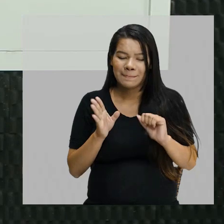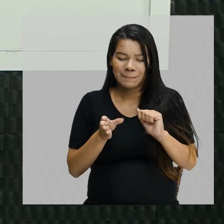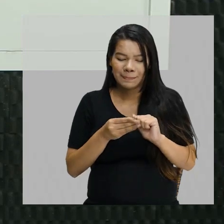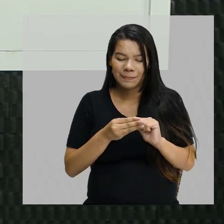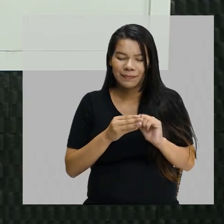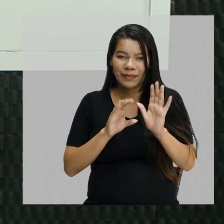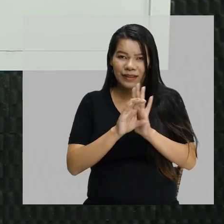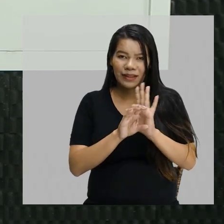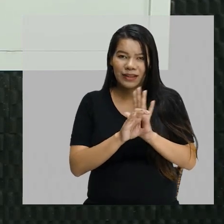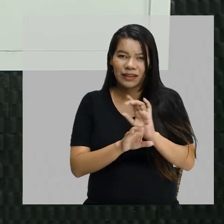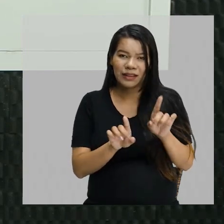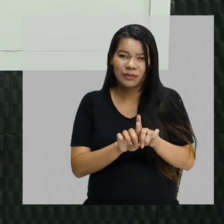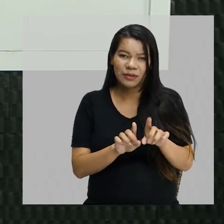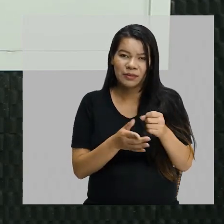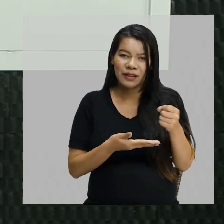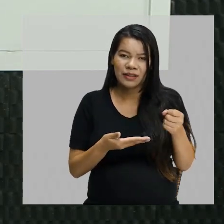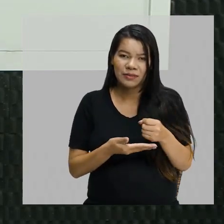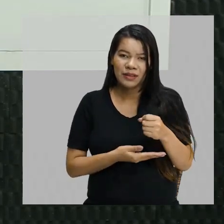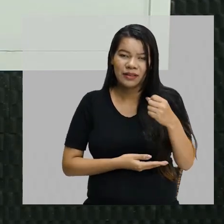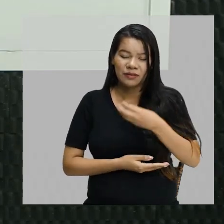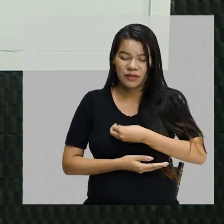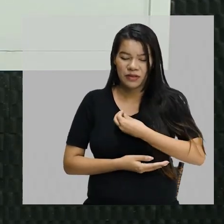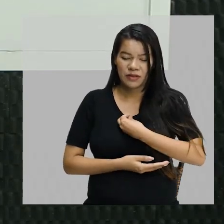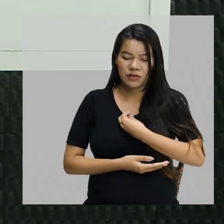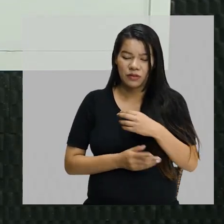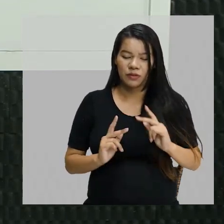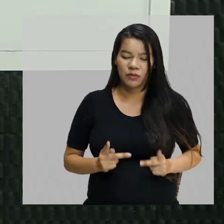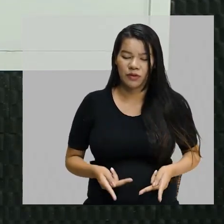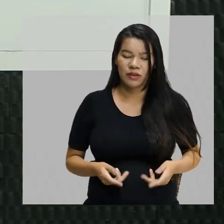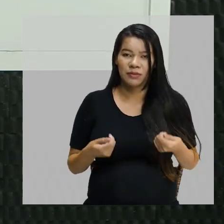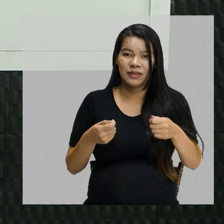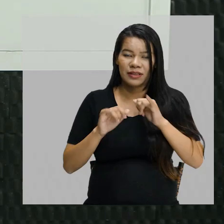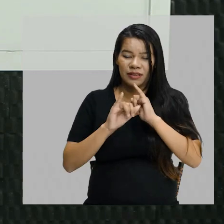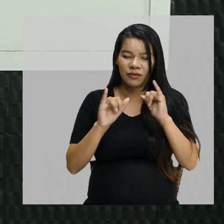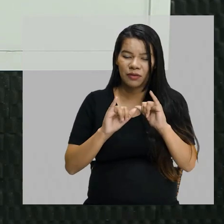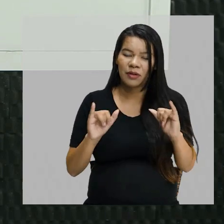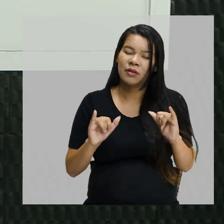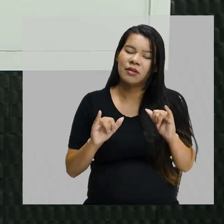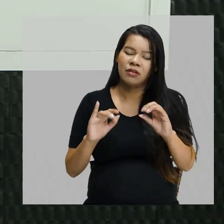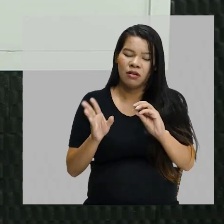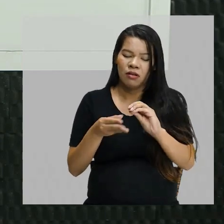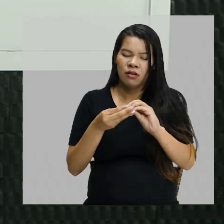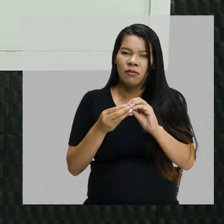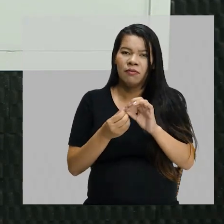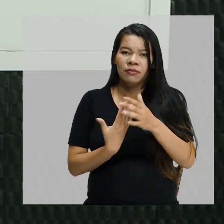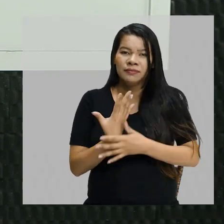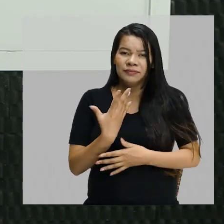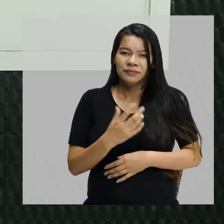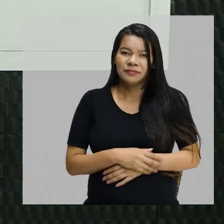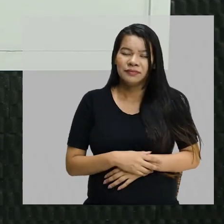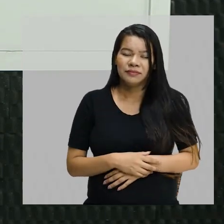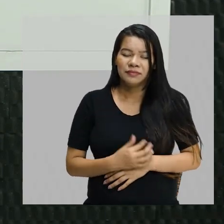conceito deste fundamento para a vida humana o conhecimento ele necessita de dados para ser constituído Olha só